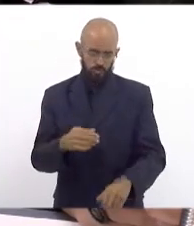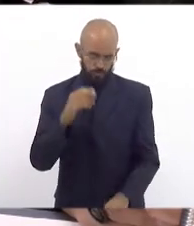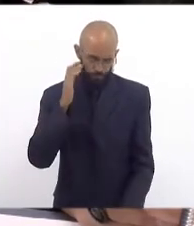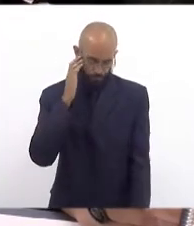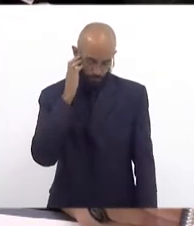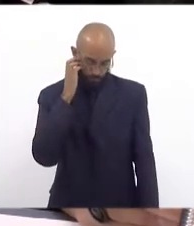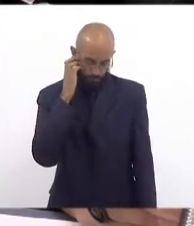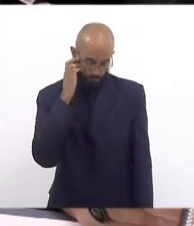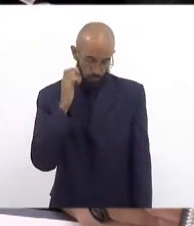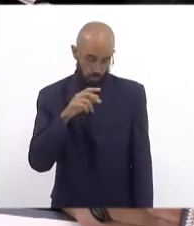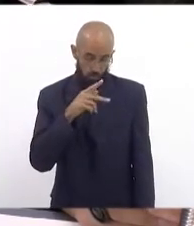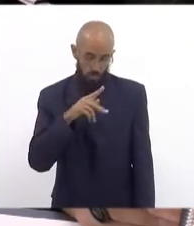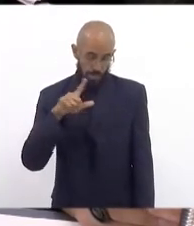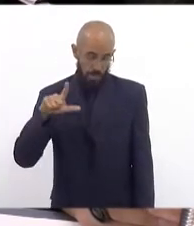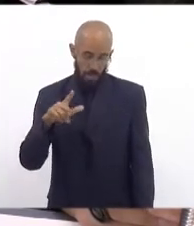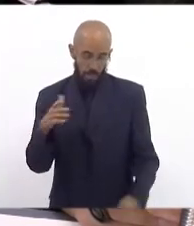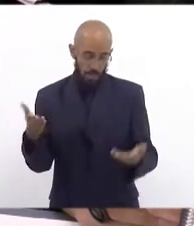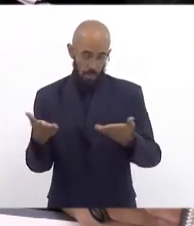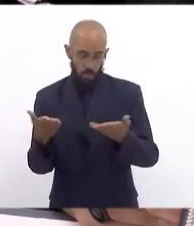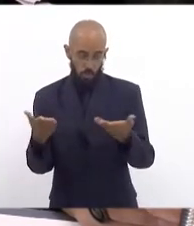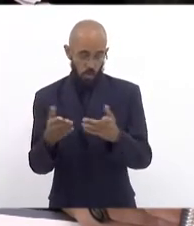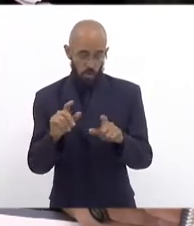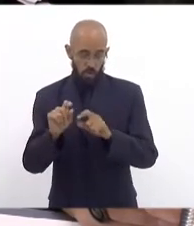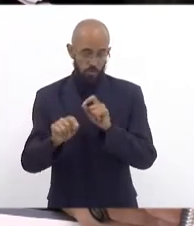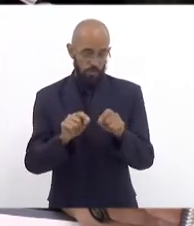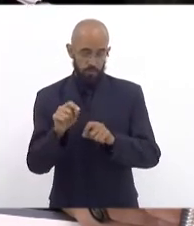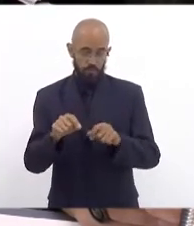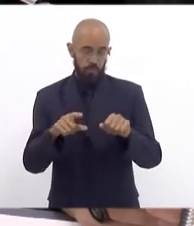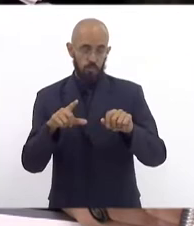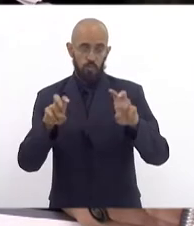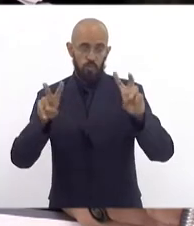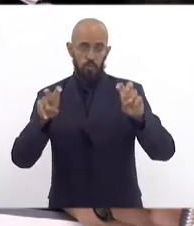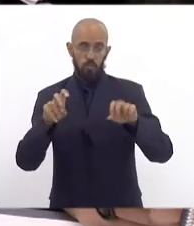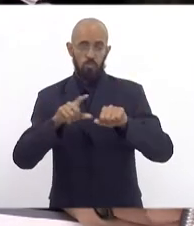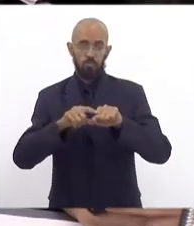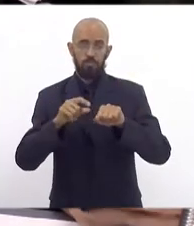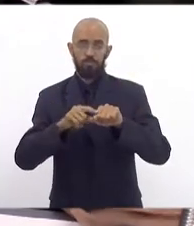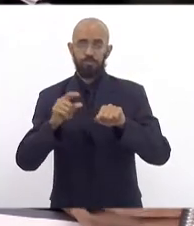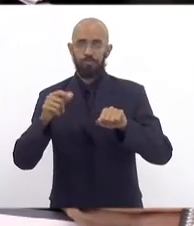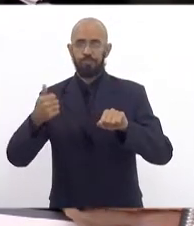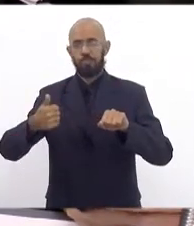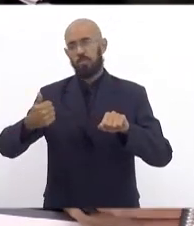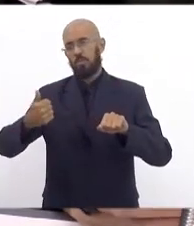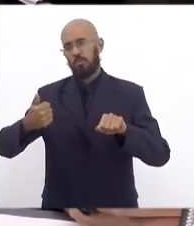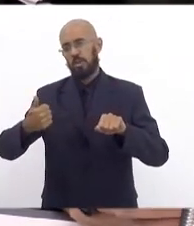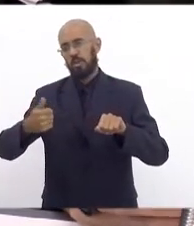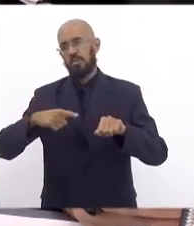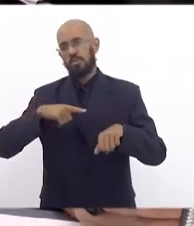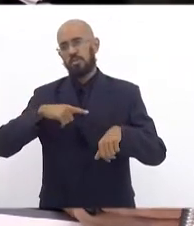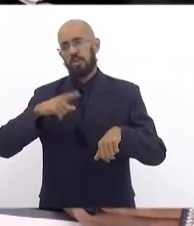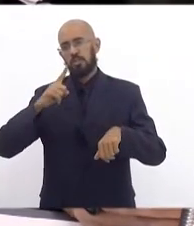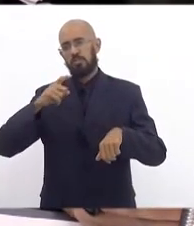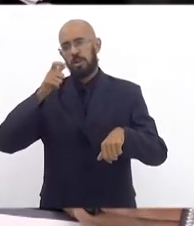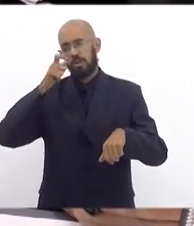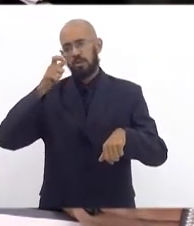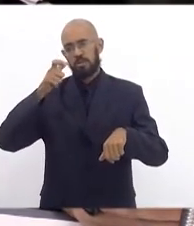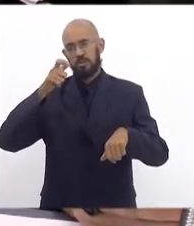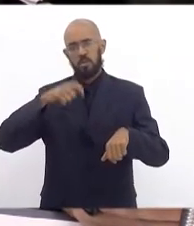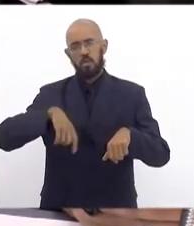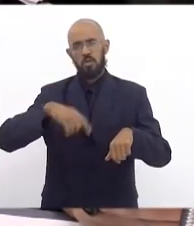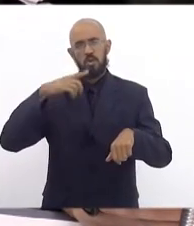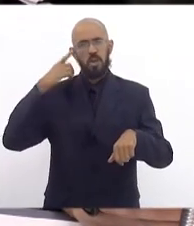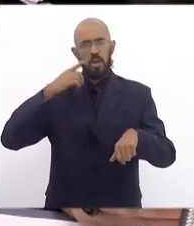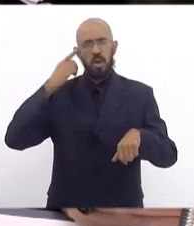vou no PL já especificamente em relação ao artigo 1º a gente tem um ponto só de atenção que o deputado já inclusive